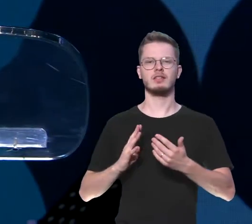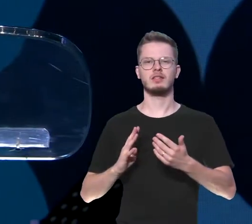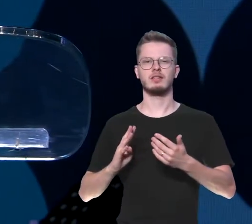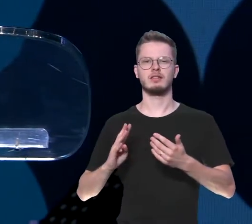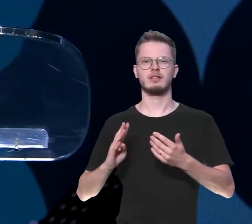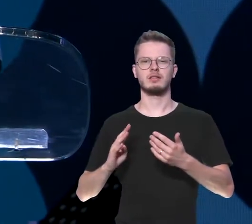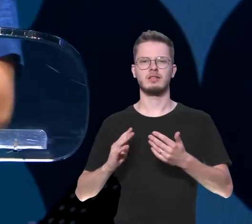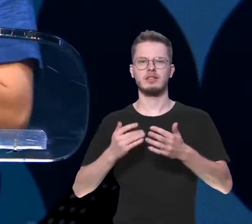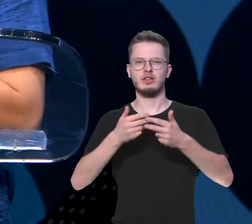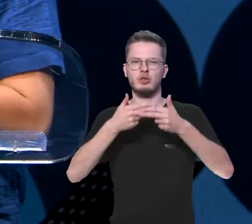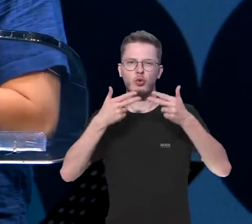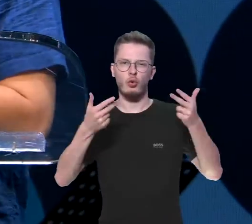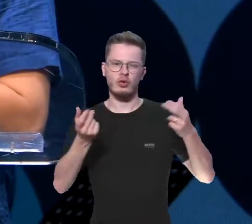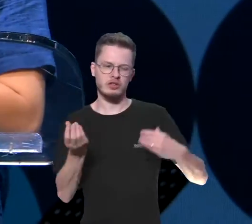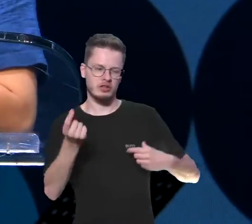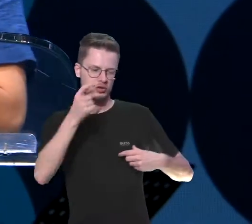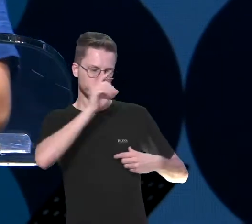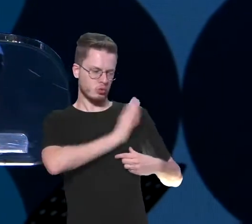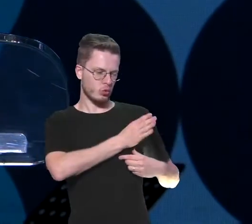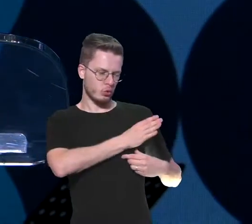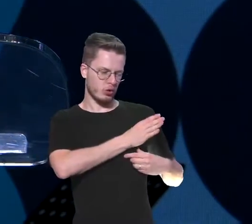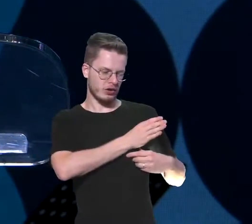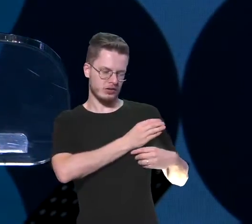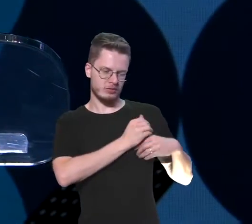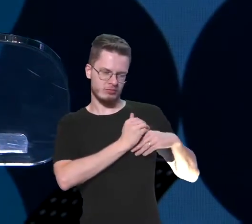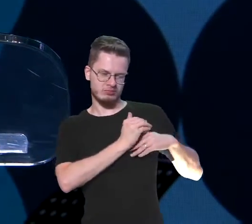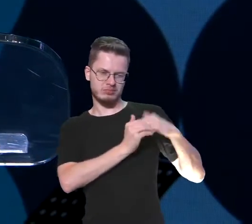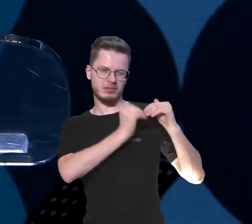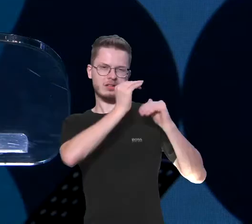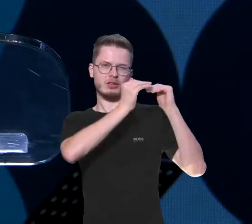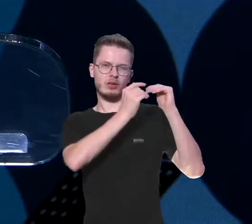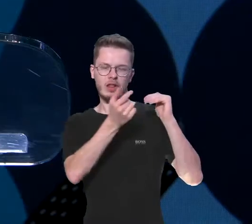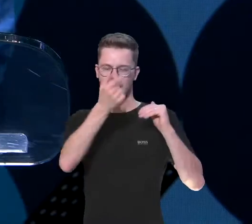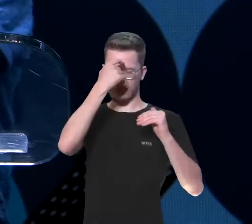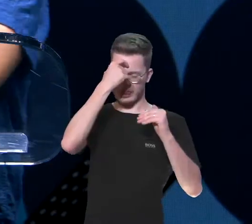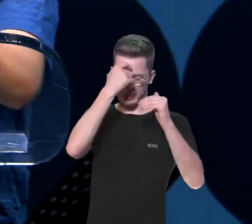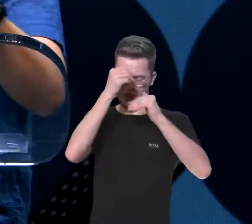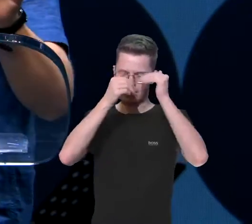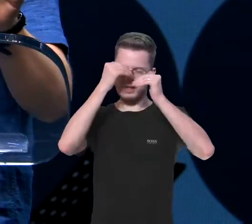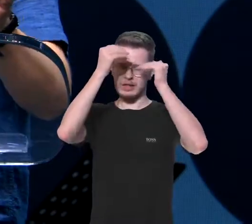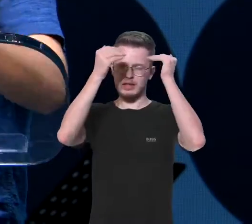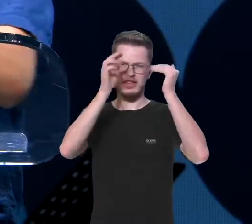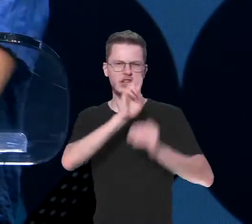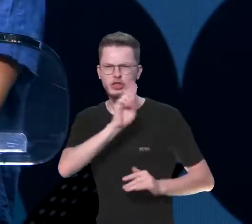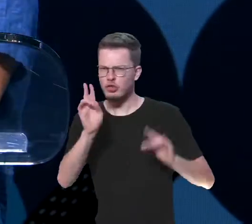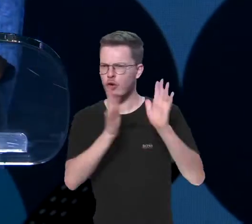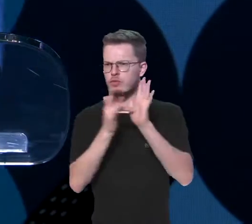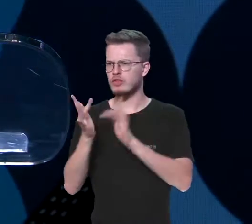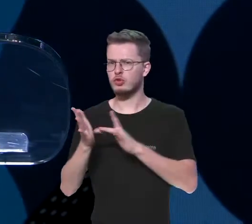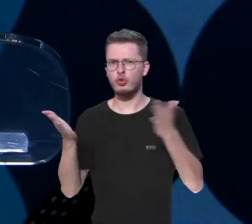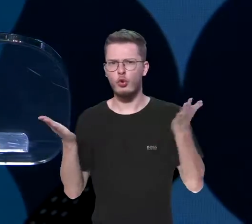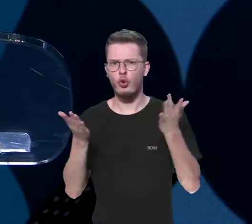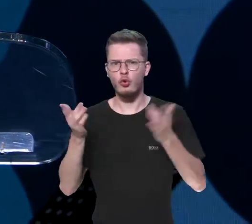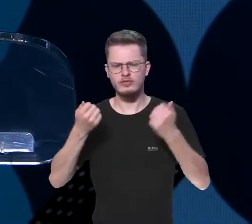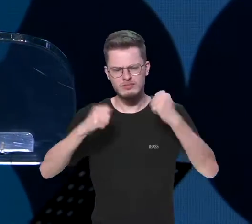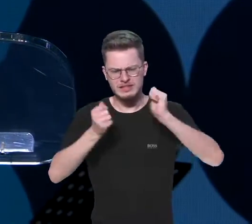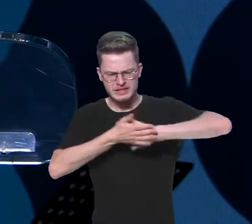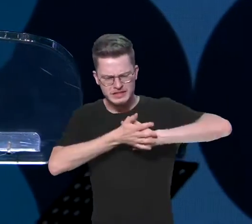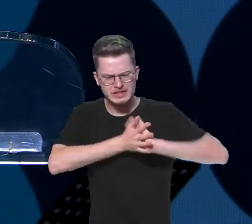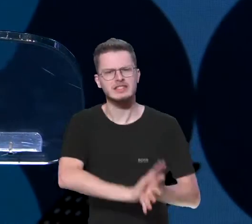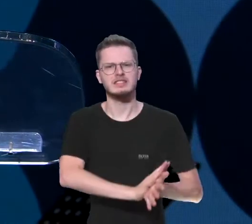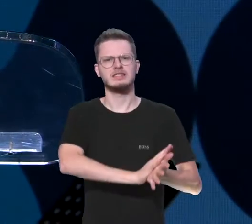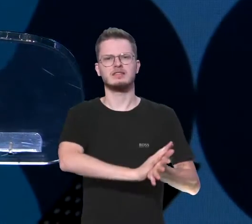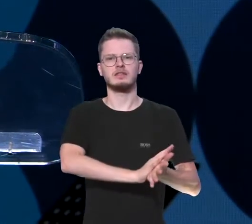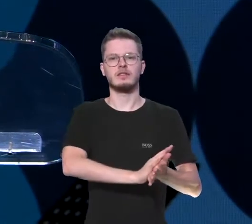mente, no seu espírito, que em nome de Jesus eles precisam sair. E se hoje você permitir o Espírito Santo